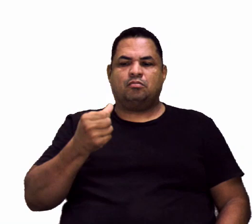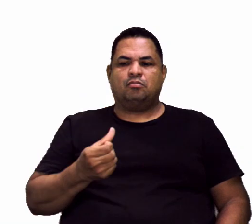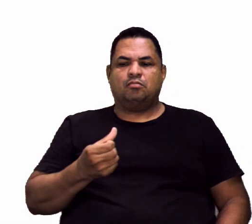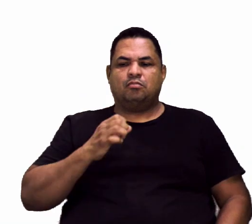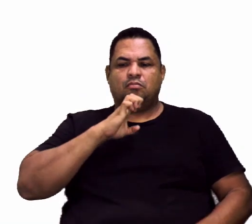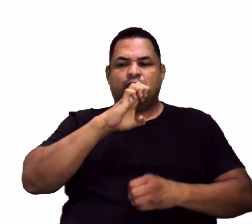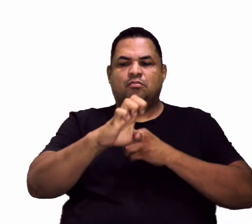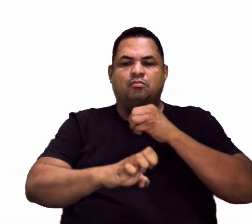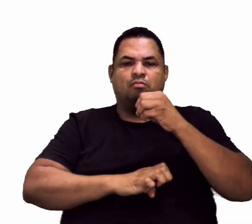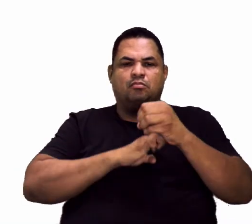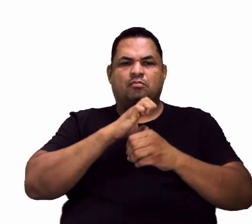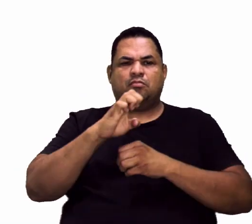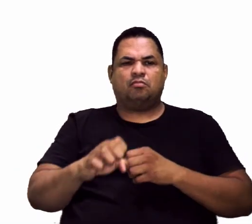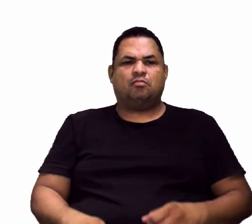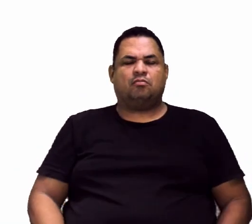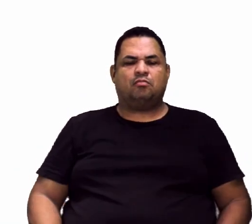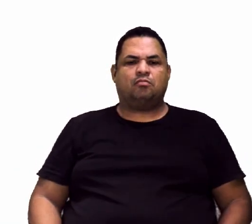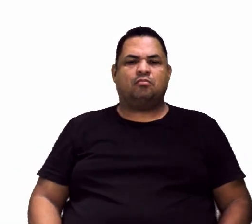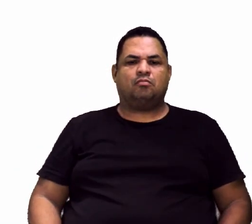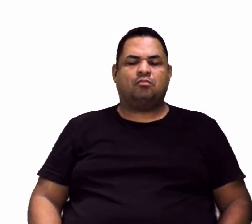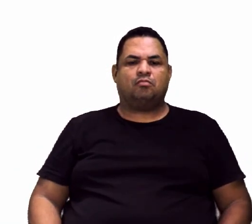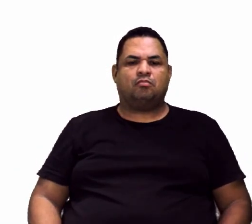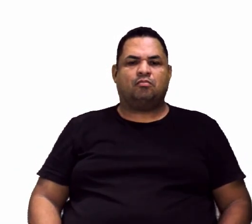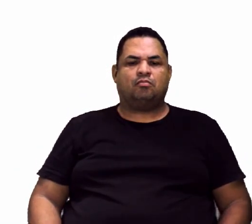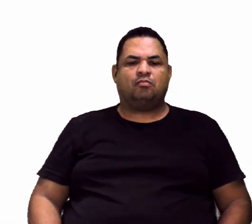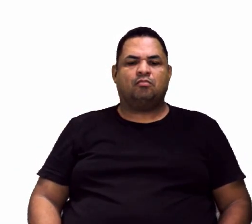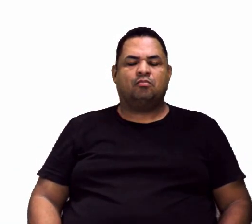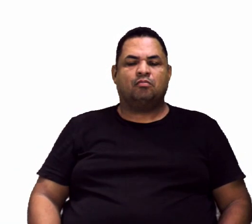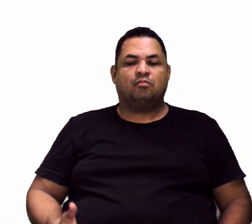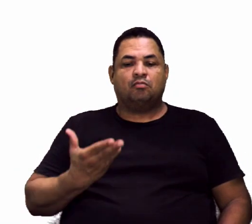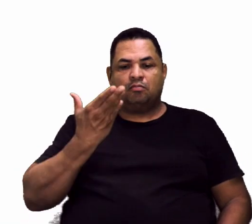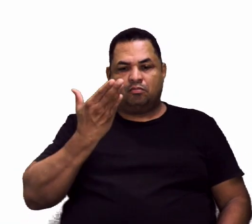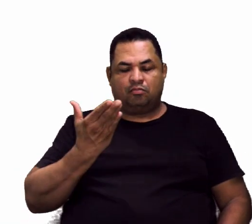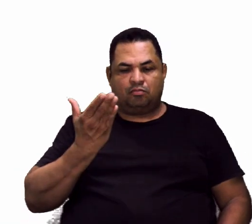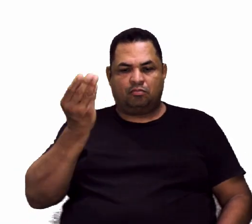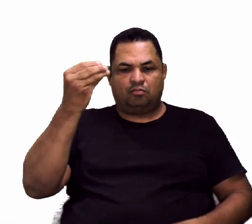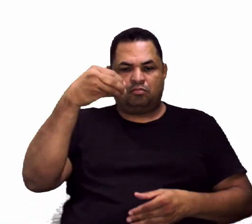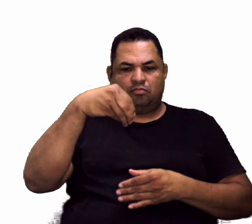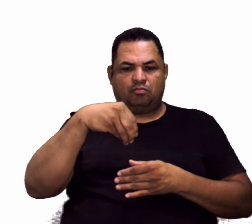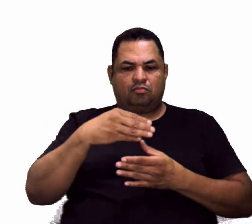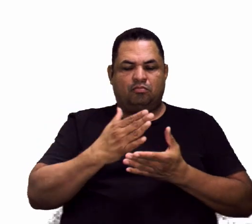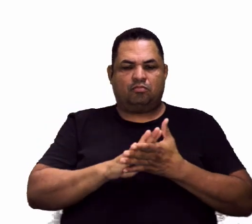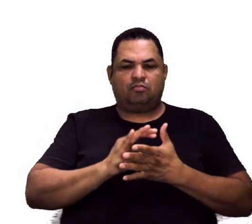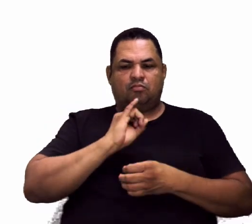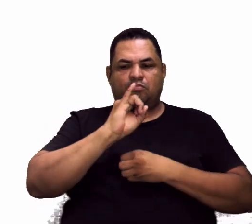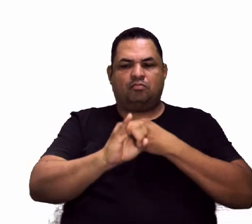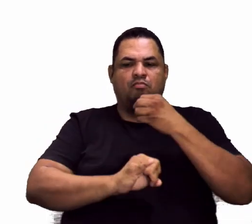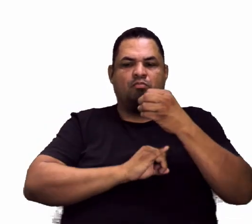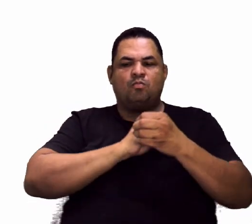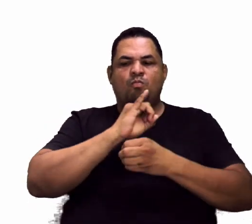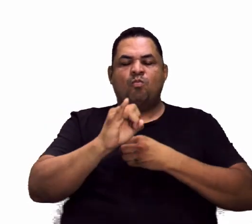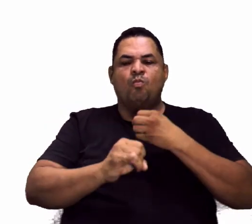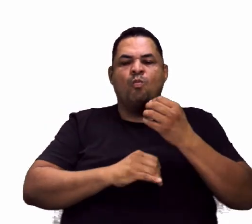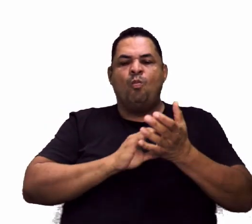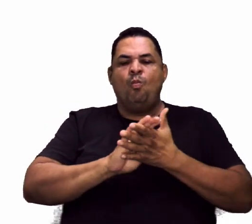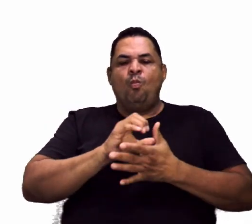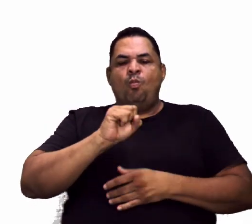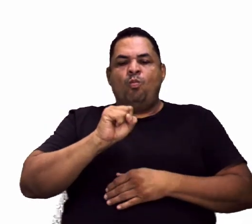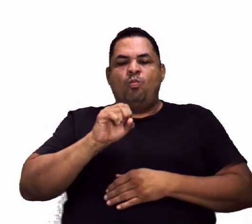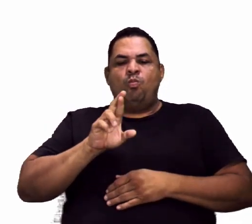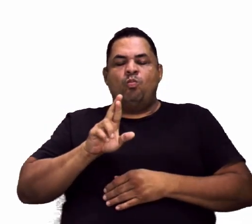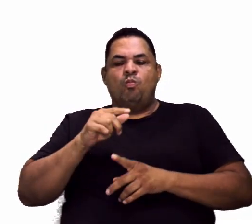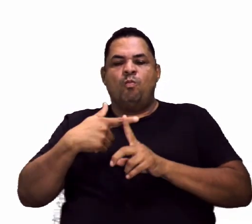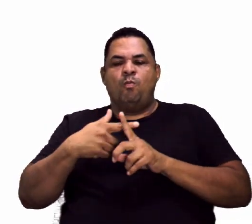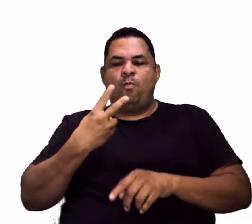36 elétrons, conforme estabelece o íon Sr mais 2, tá